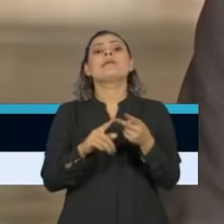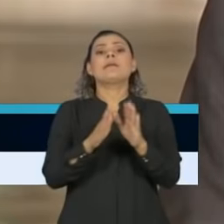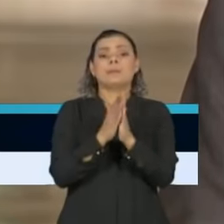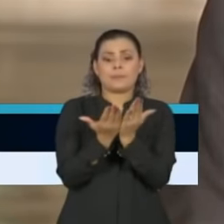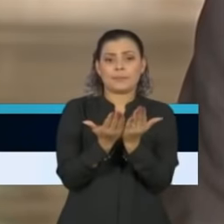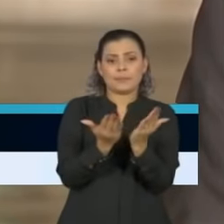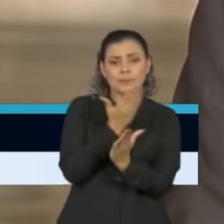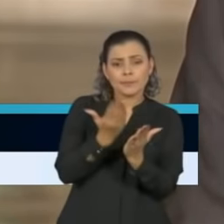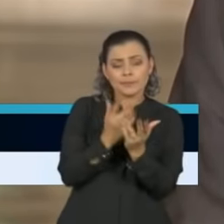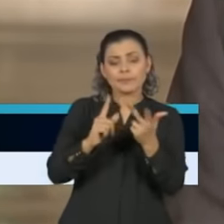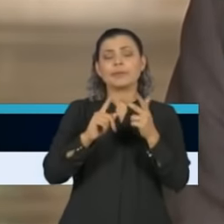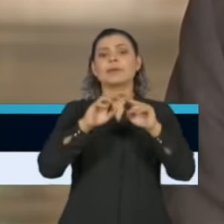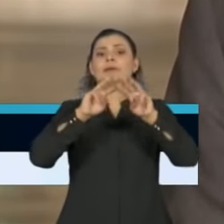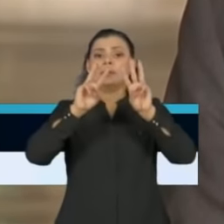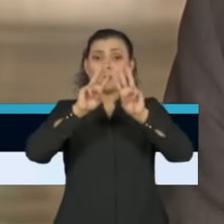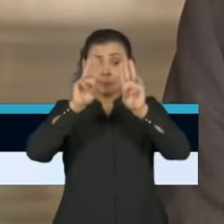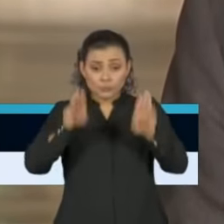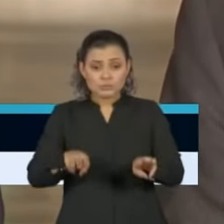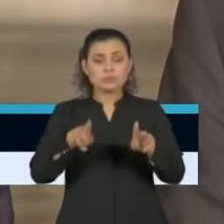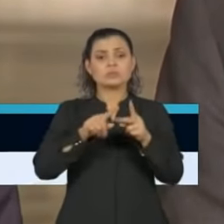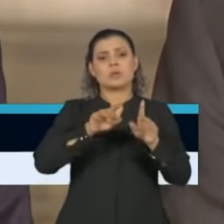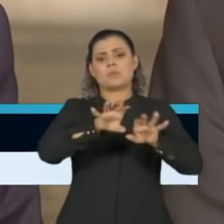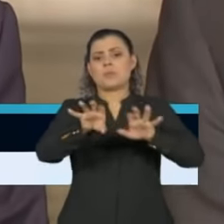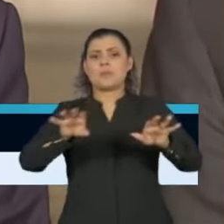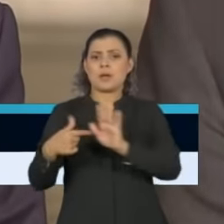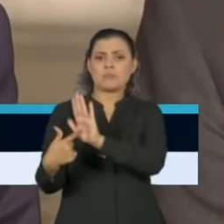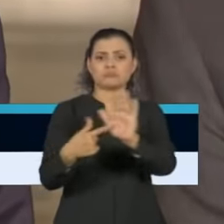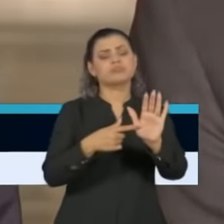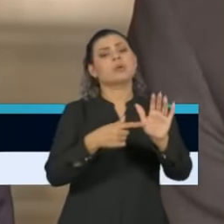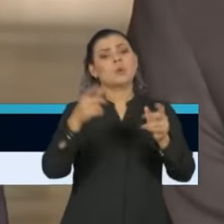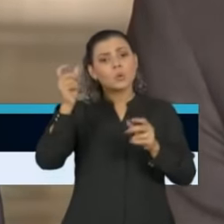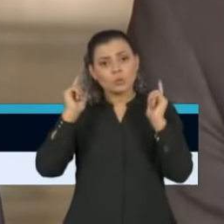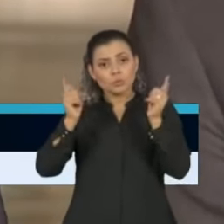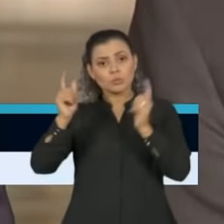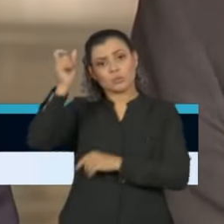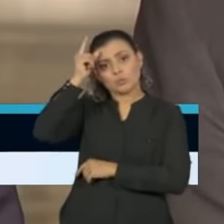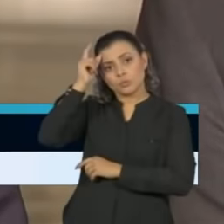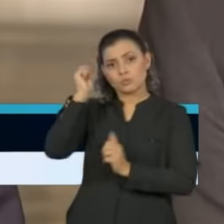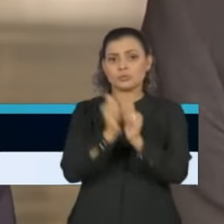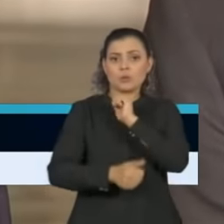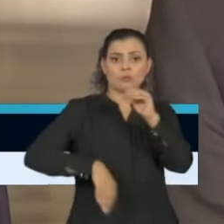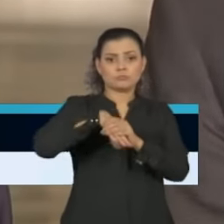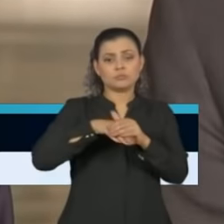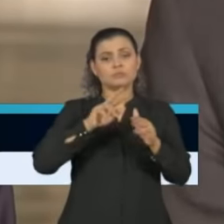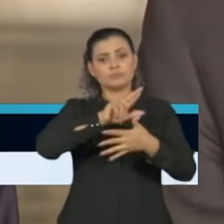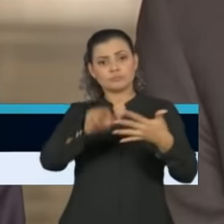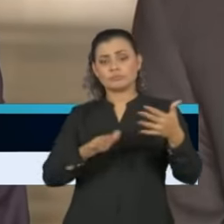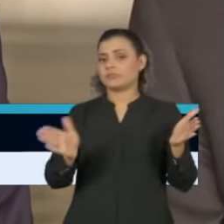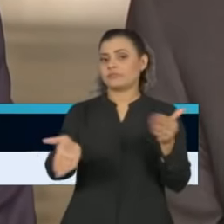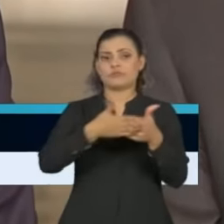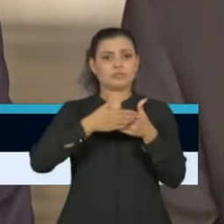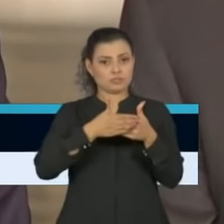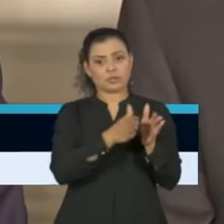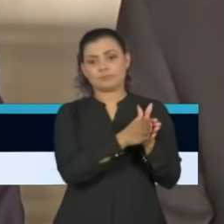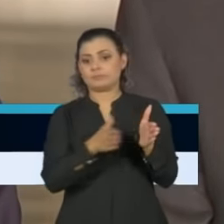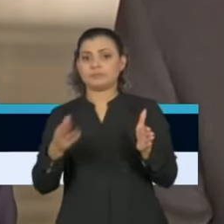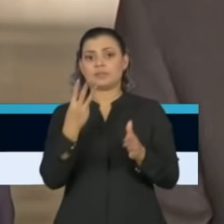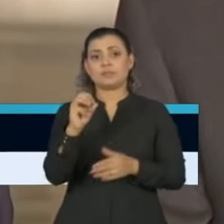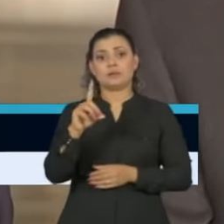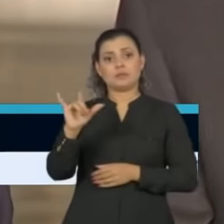estaduais, outros centros de difusão de cultura, lazer e esporte estarão fechados por